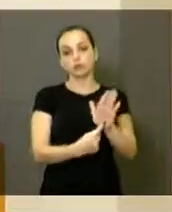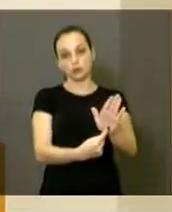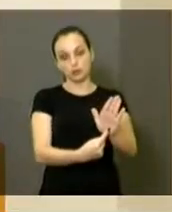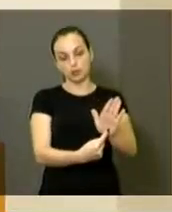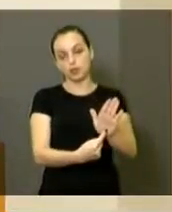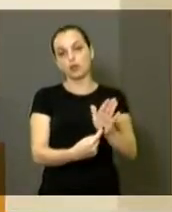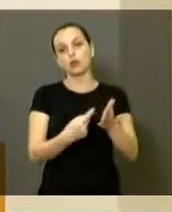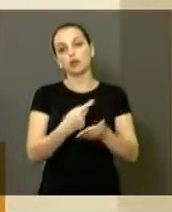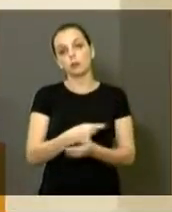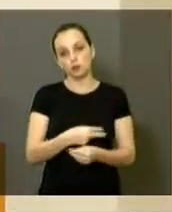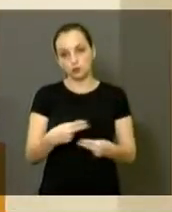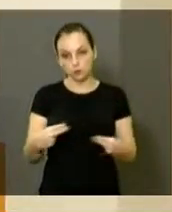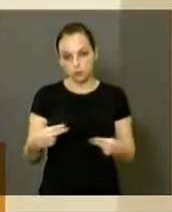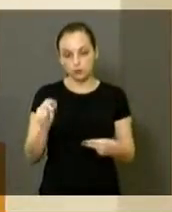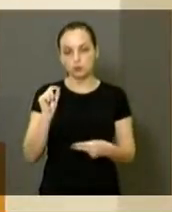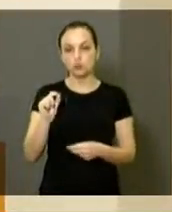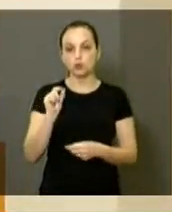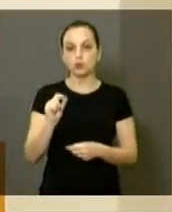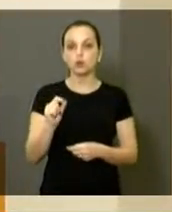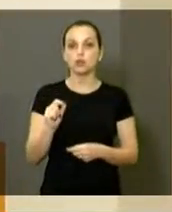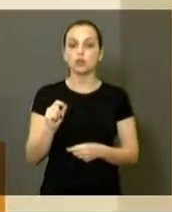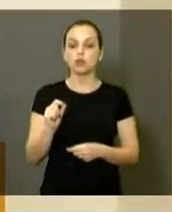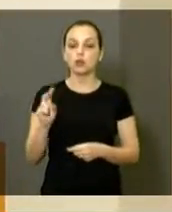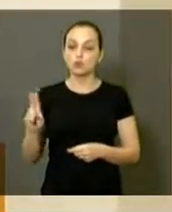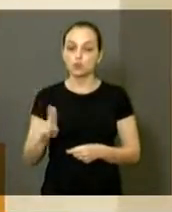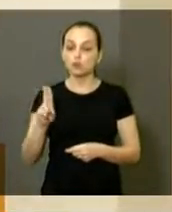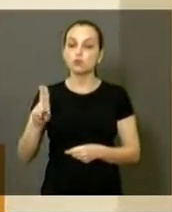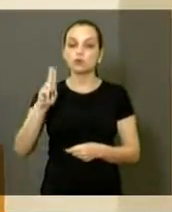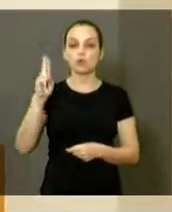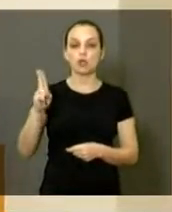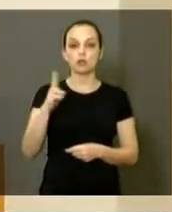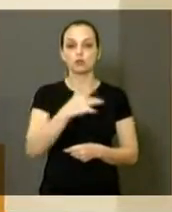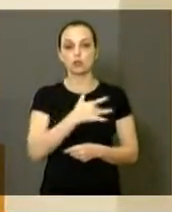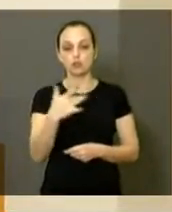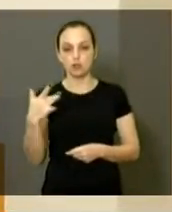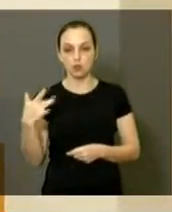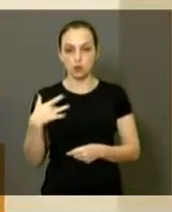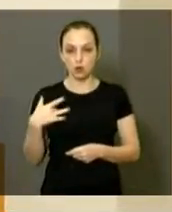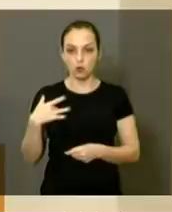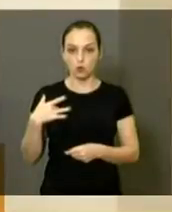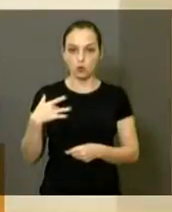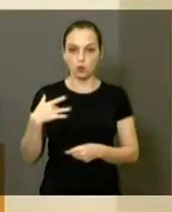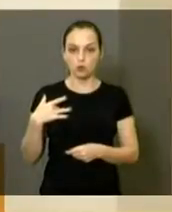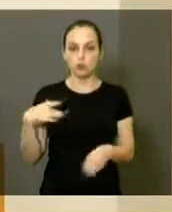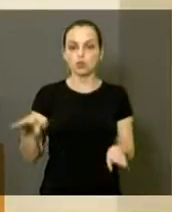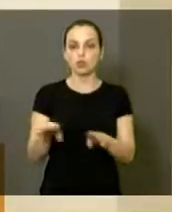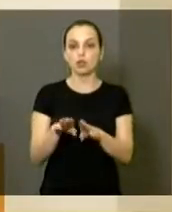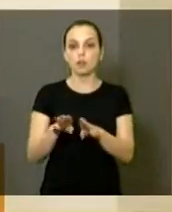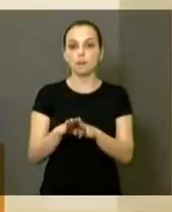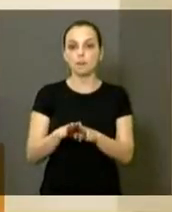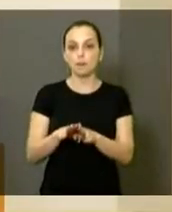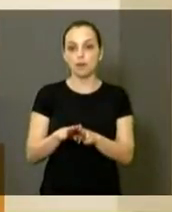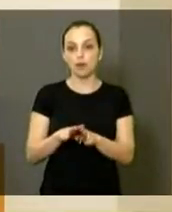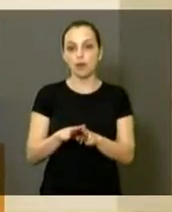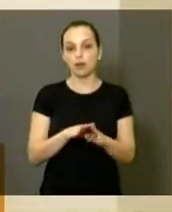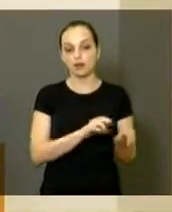coisas que o que foi aplicado na saúde e o que foi aplicado aqui na